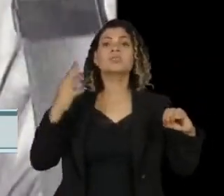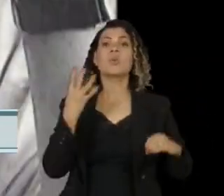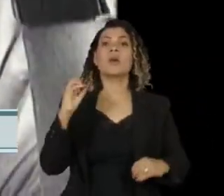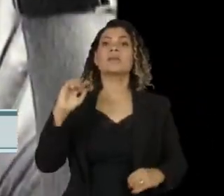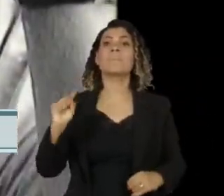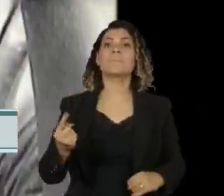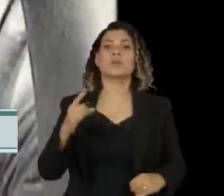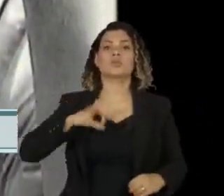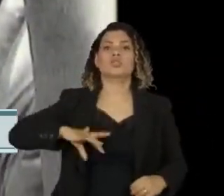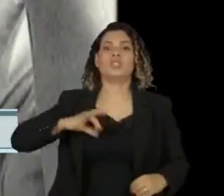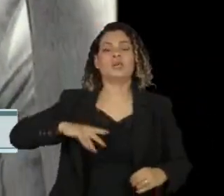foram mortos pelo regime